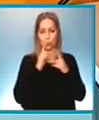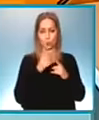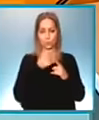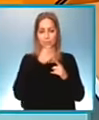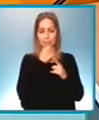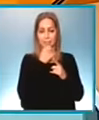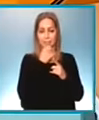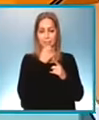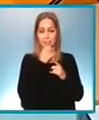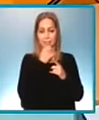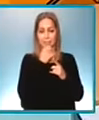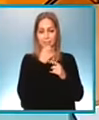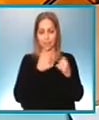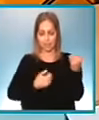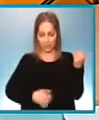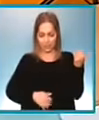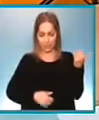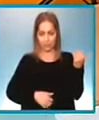cantava e tocava guitarra